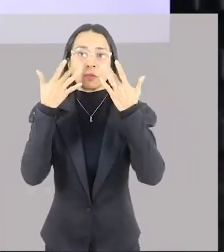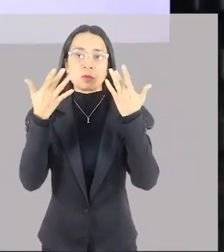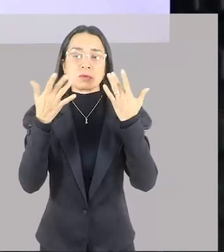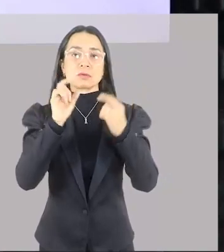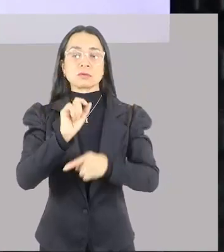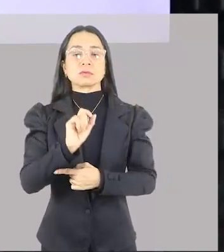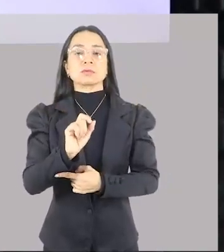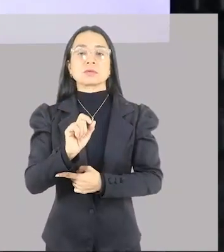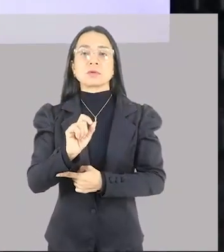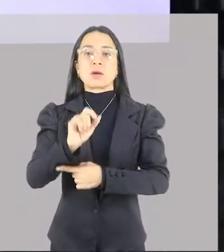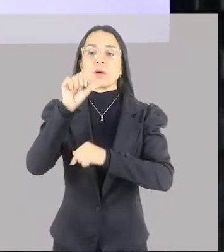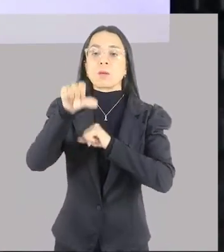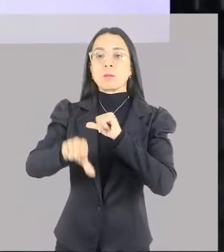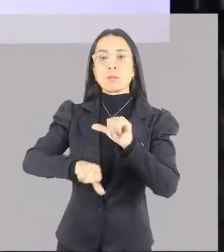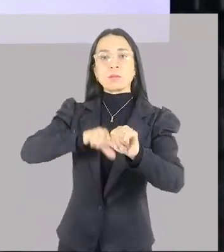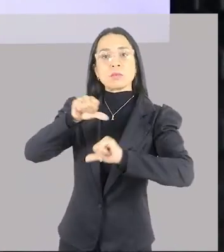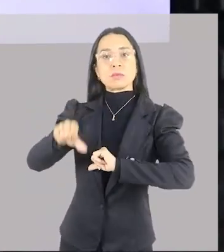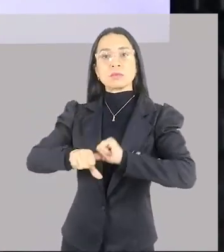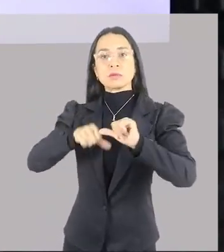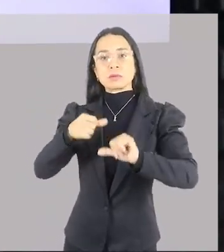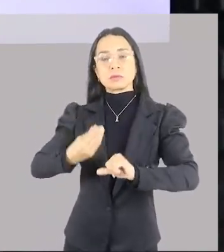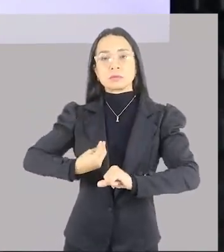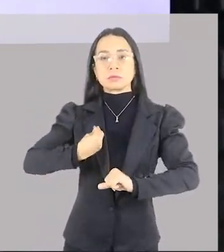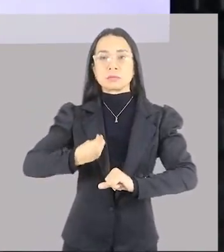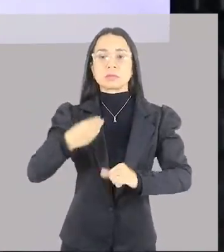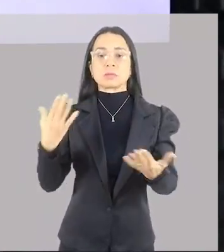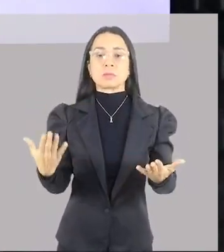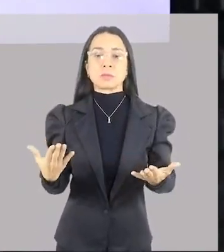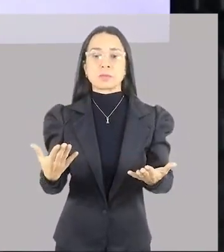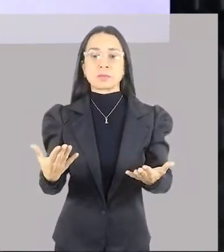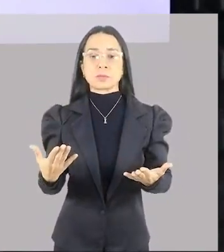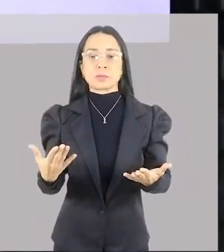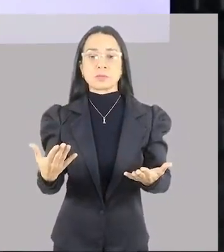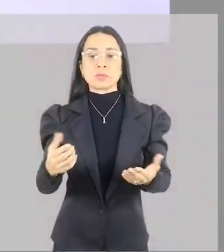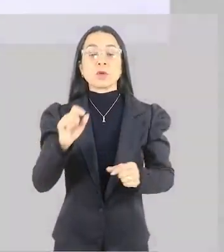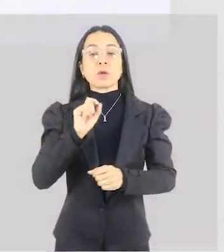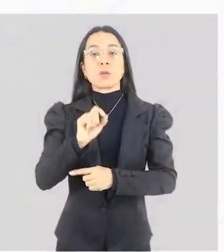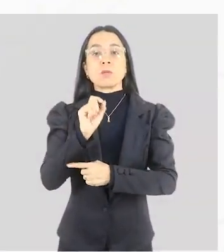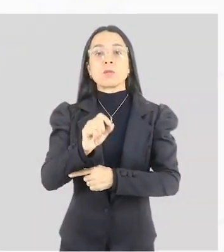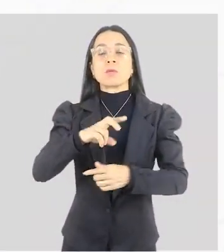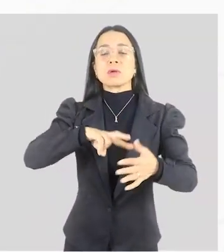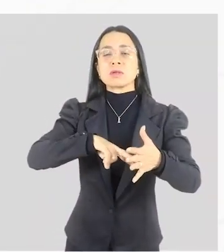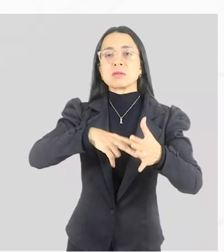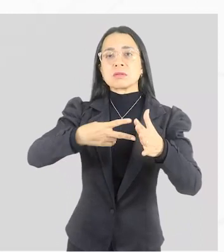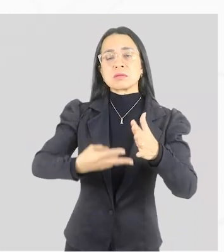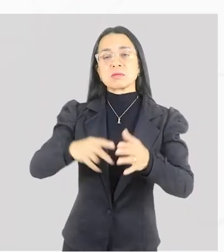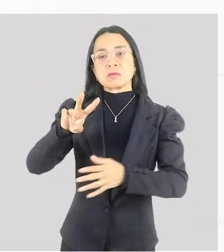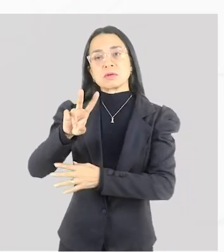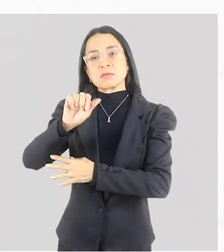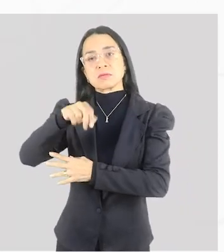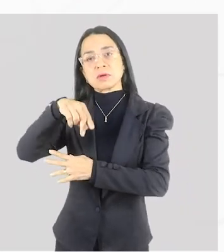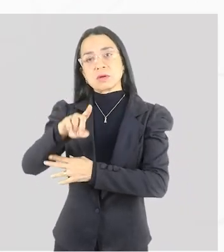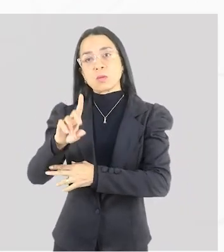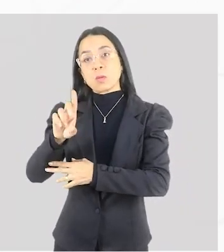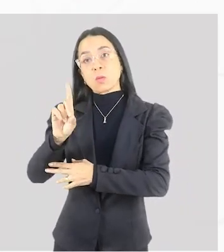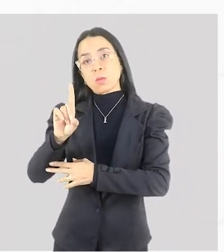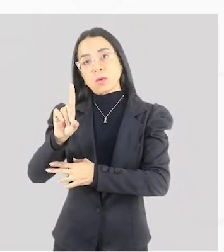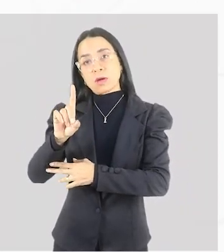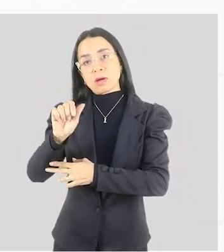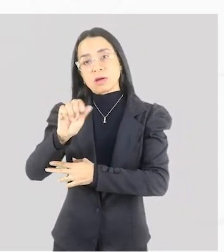artística alterada dessas realidades aqui. E o que seriam essas vanguardas? Nós temos as vanguardas como um